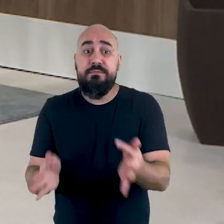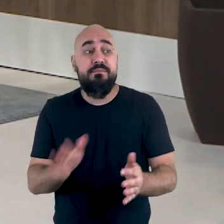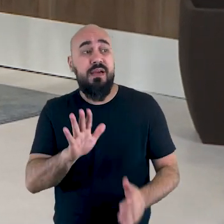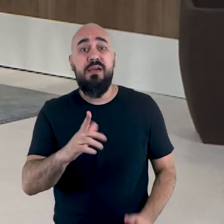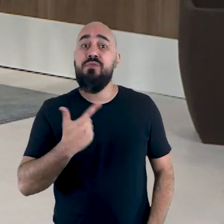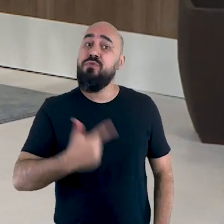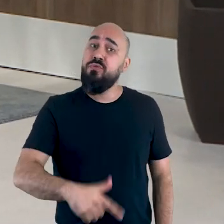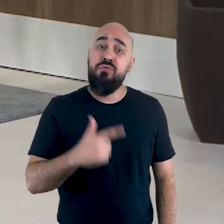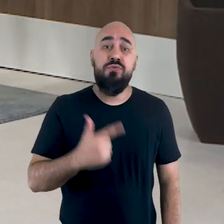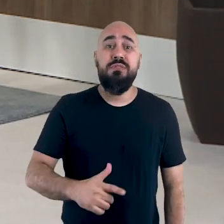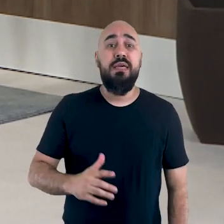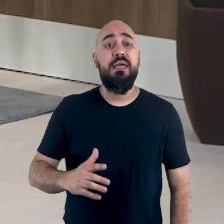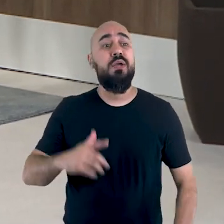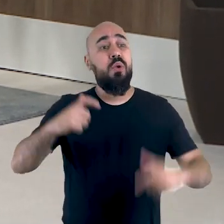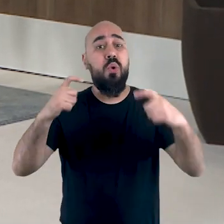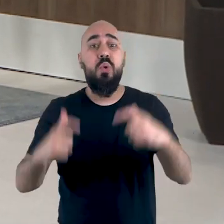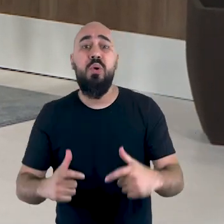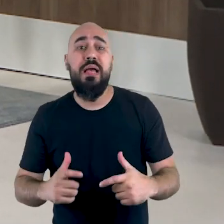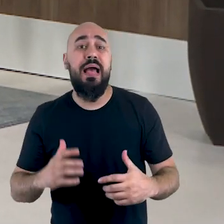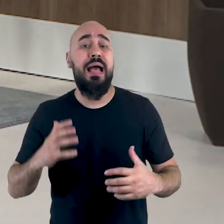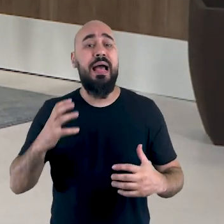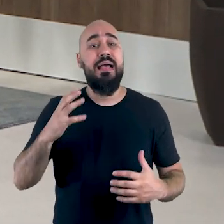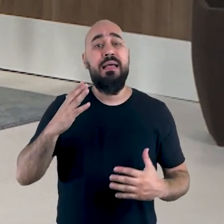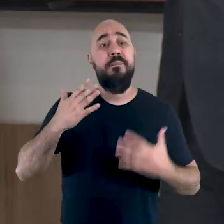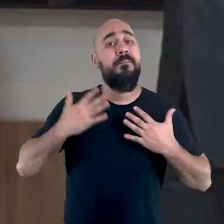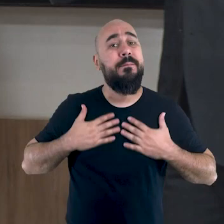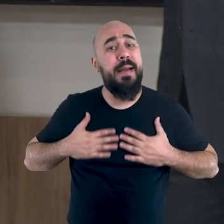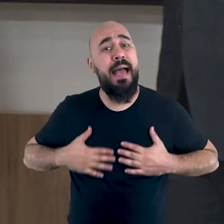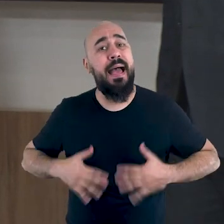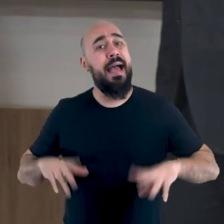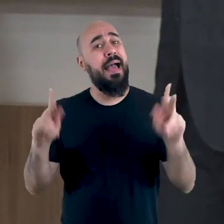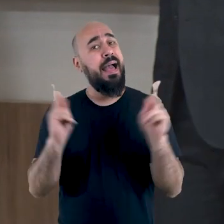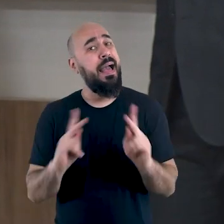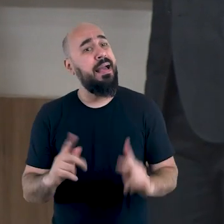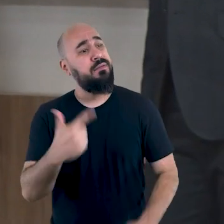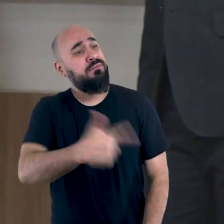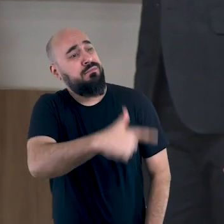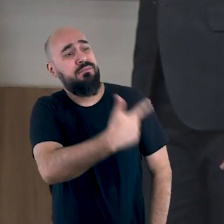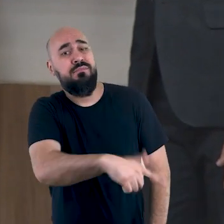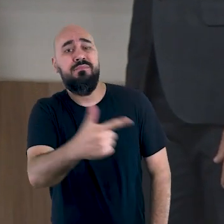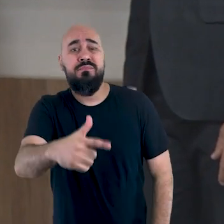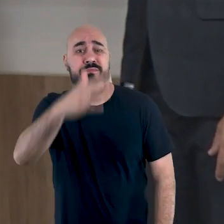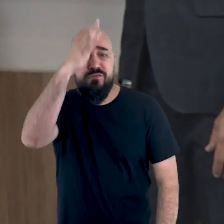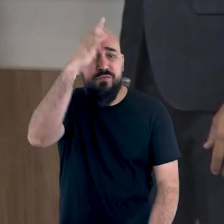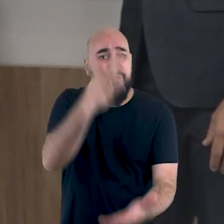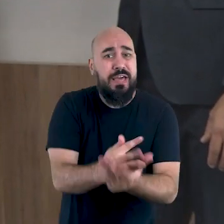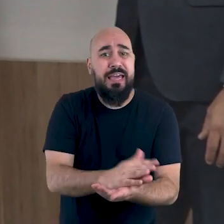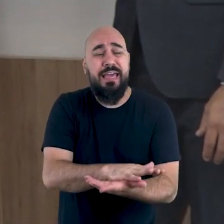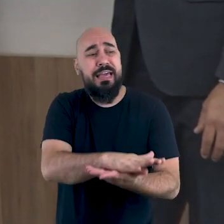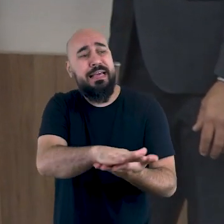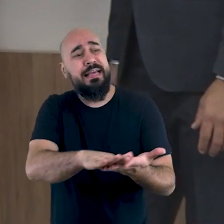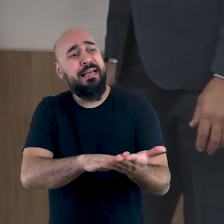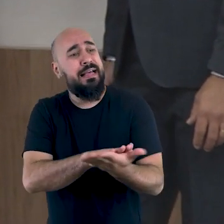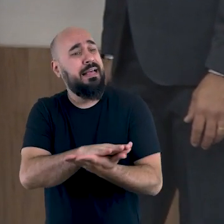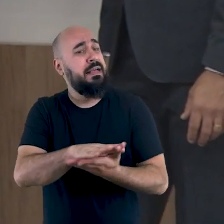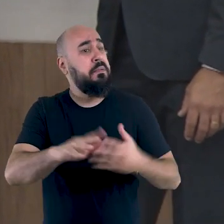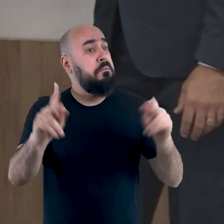abrigo, gente só, sem lar, sem fé, sem paz